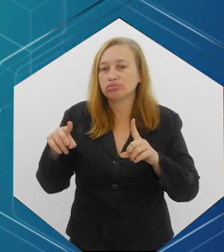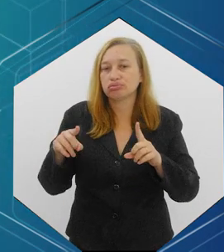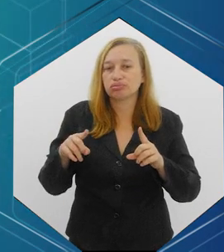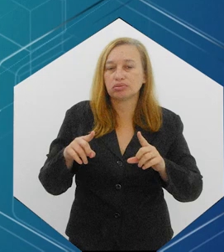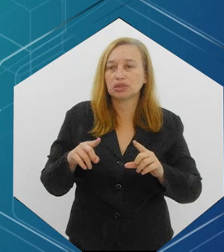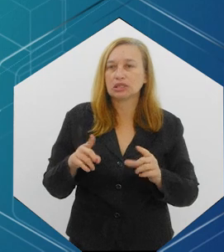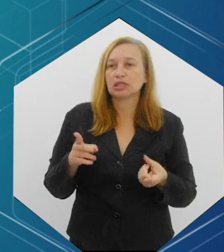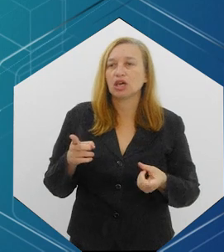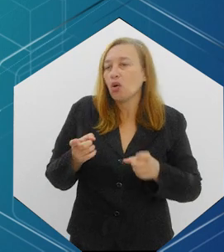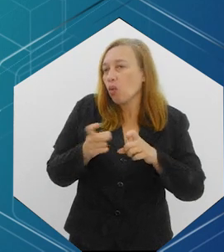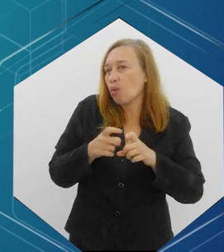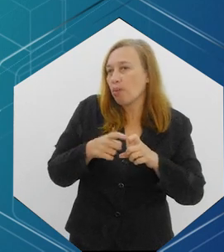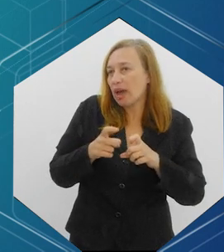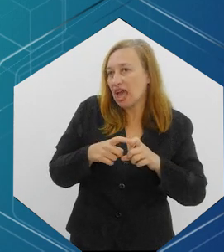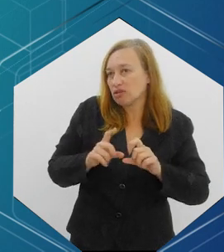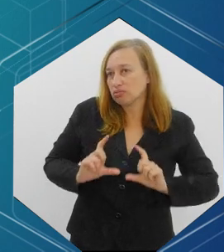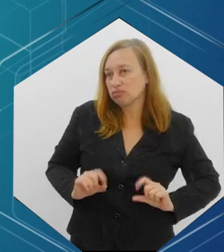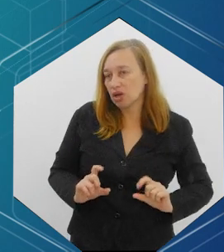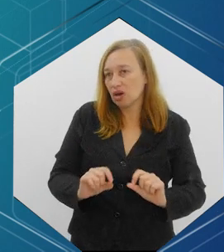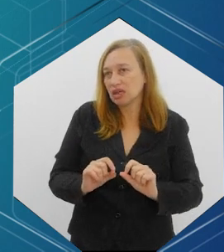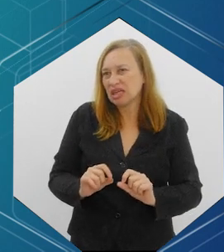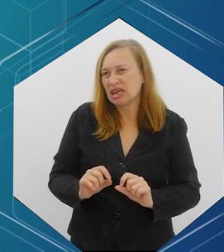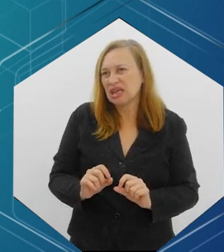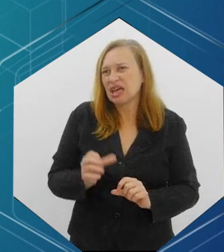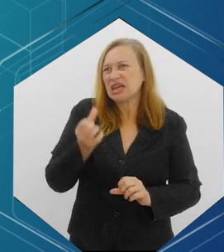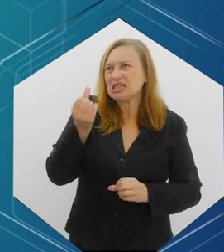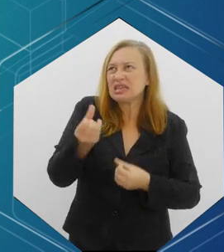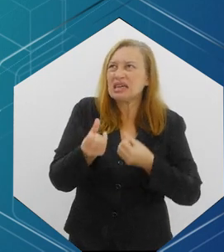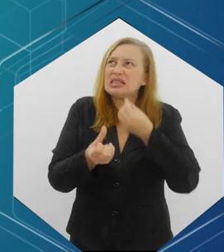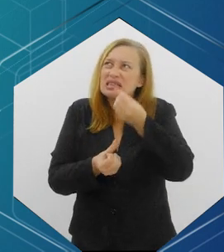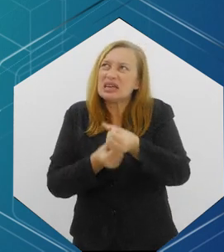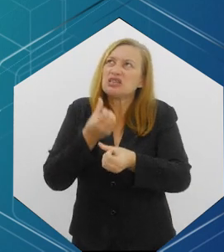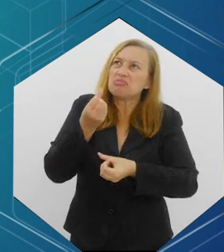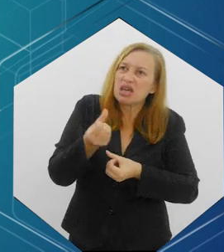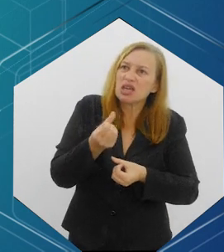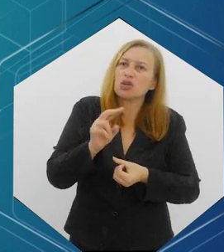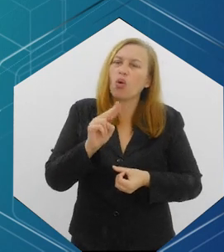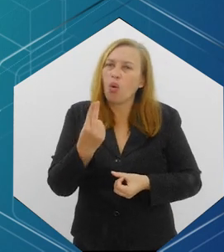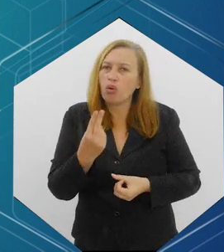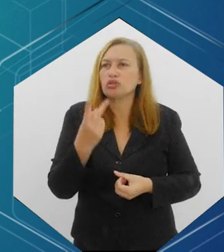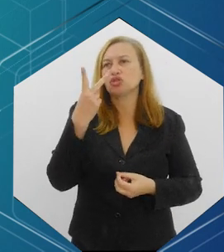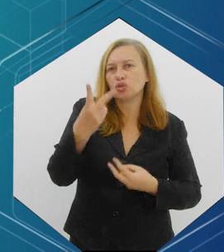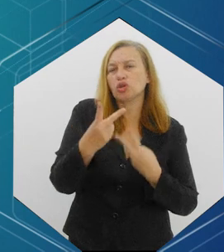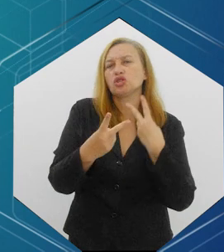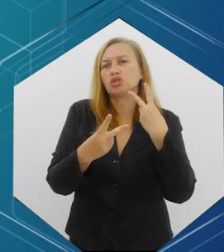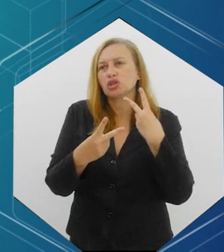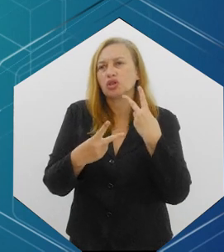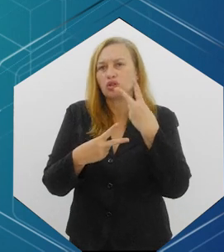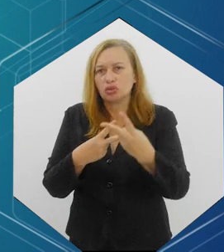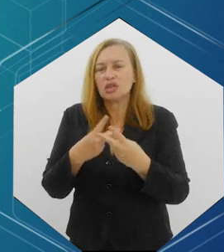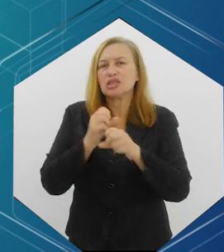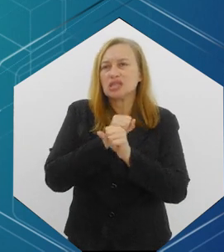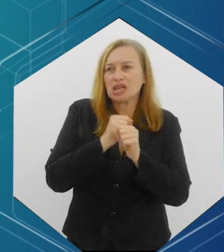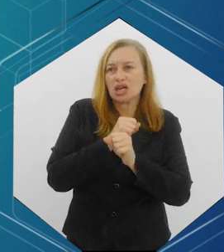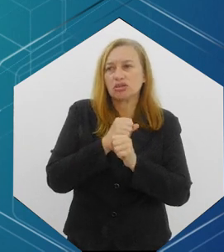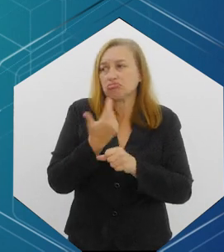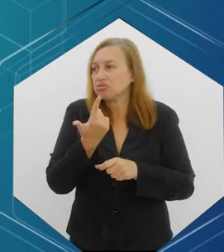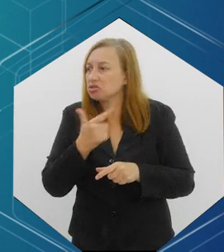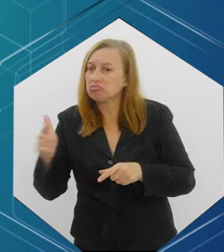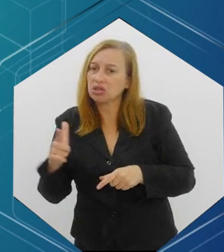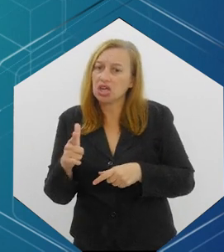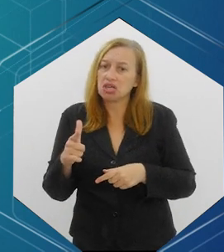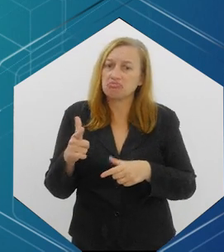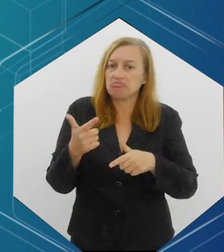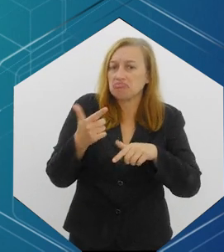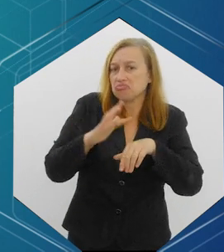avaliação com o angiologista, não a cada 6 meses, mas uma vez por ano, a cada 2 anos, se ela não tem nenhuma doença,